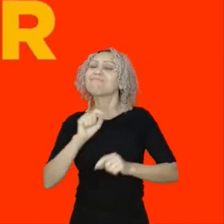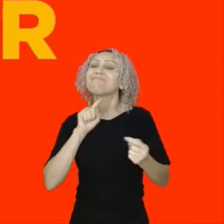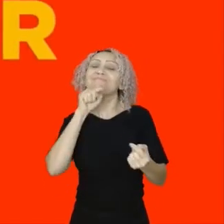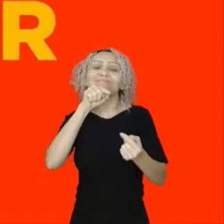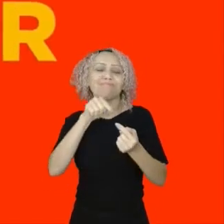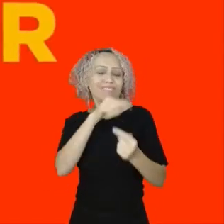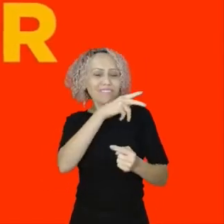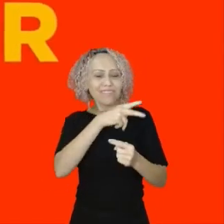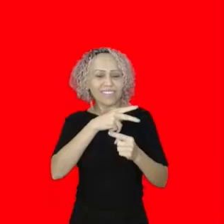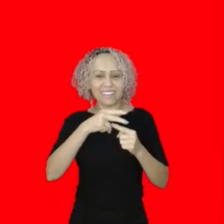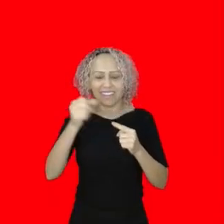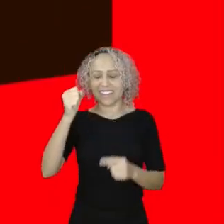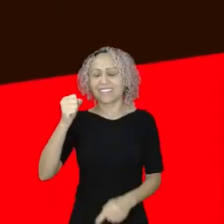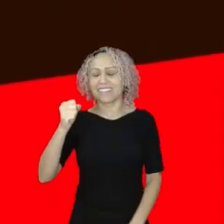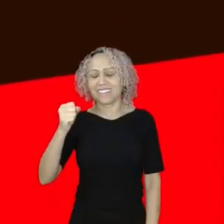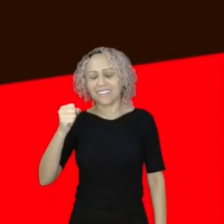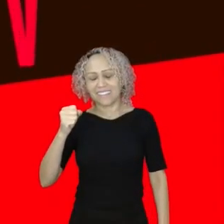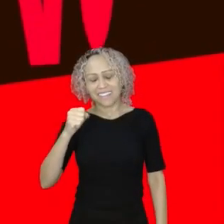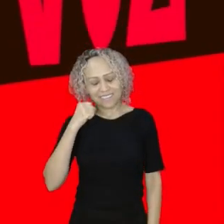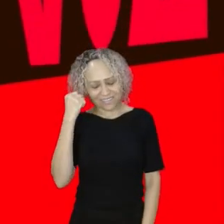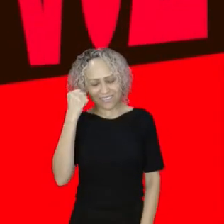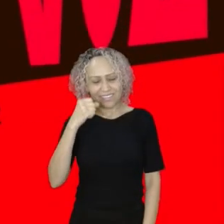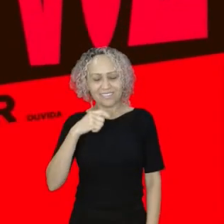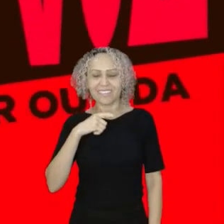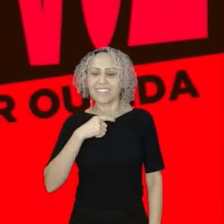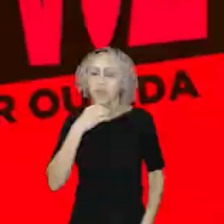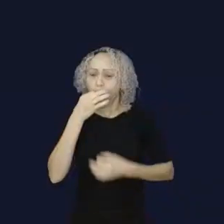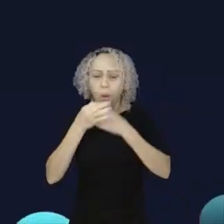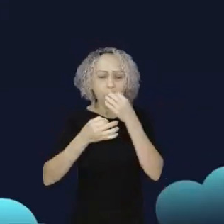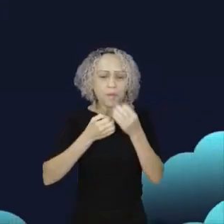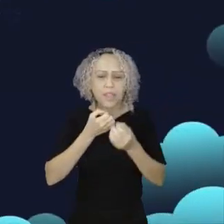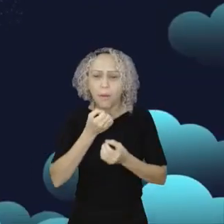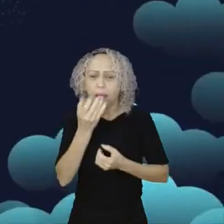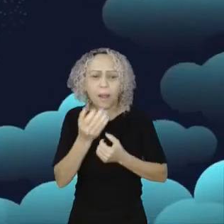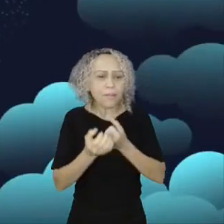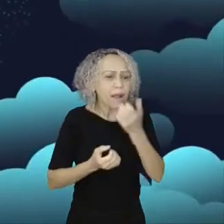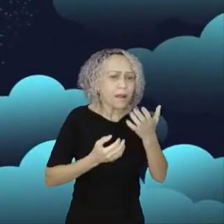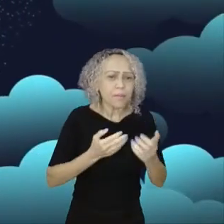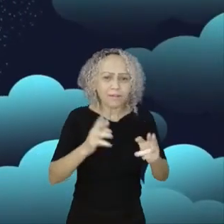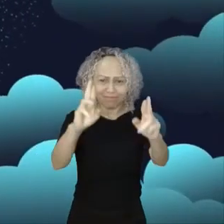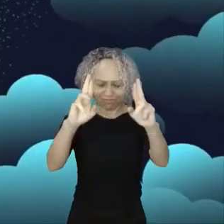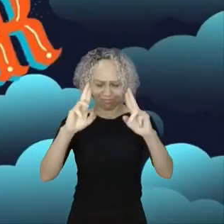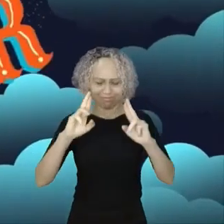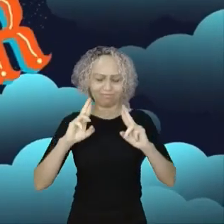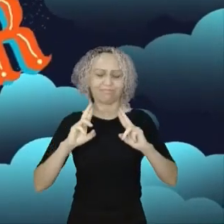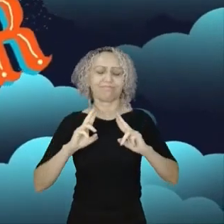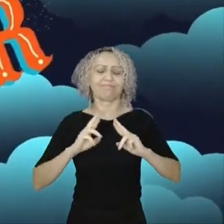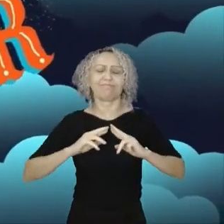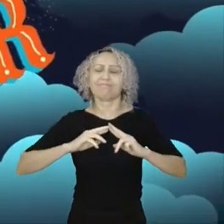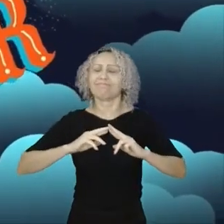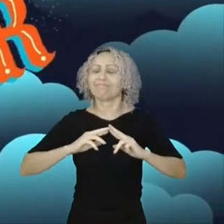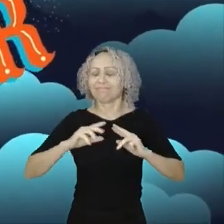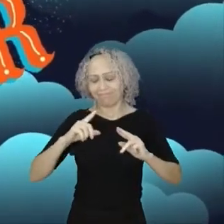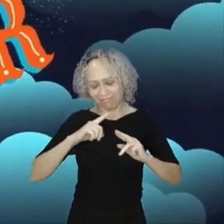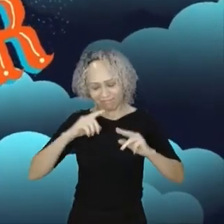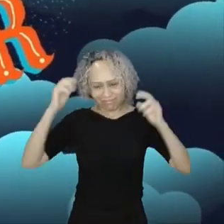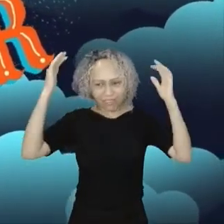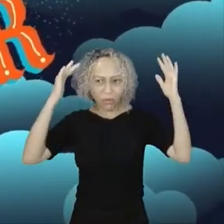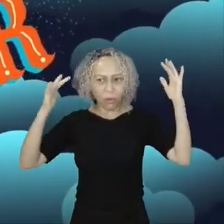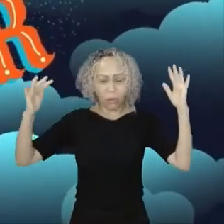batalhando pra vencer. Tenho voz pra ser ouvida, tenho sonhos pra